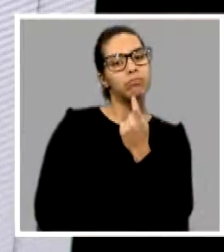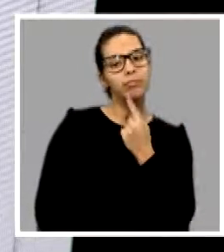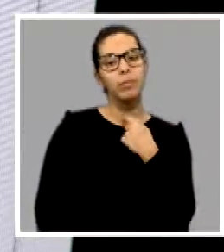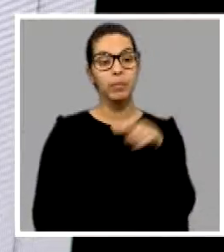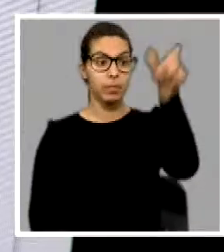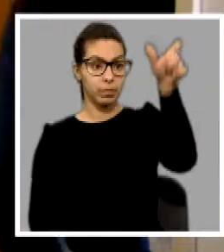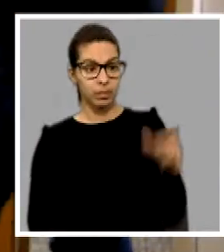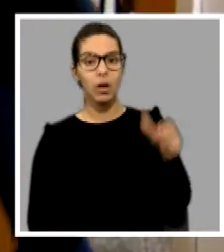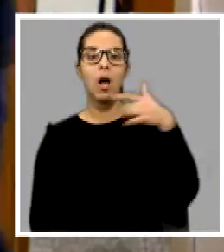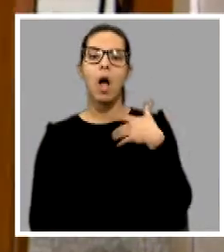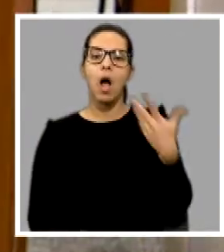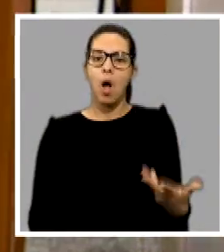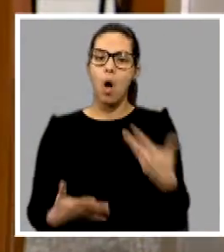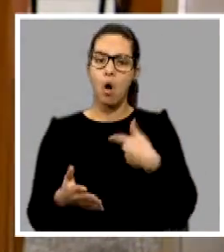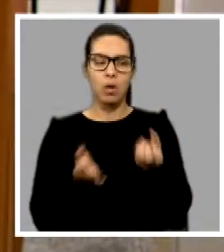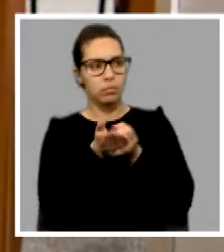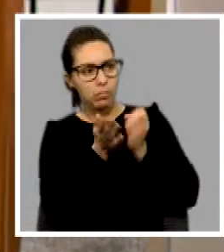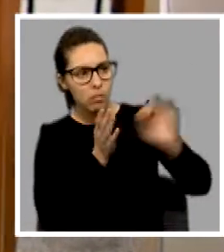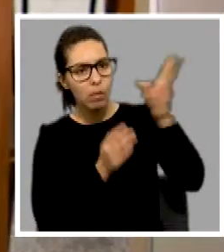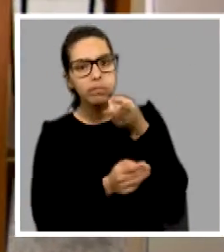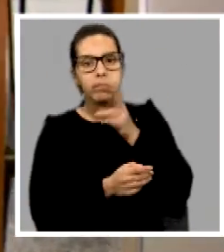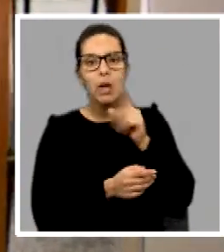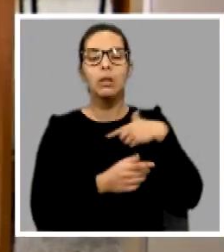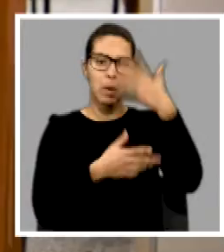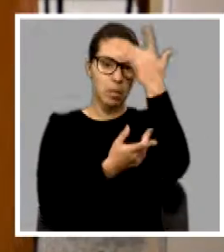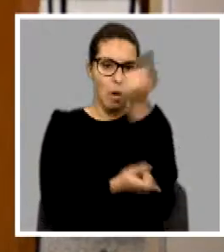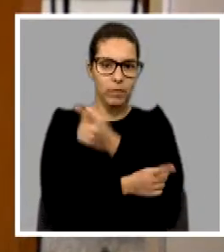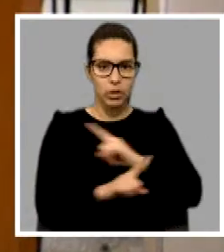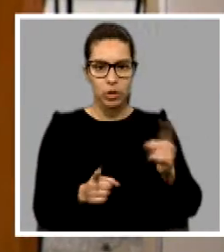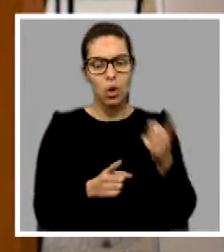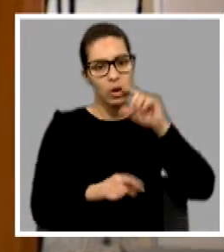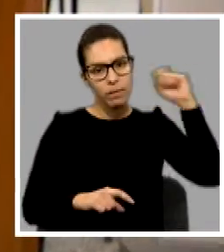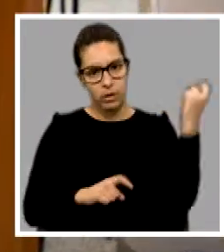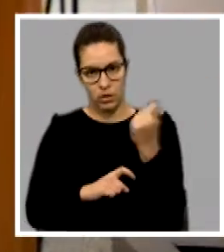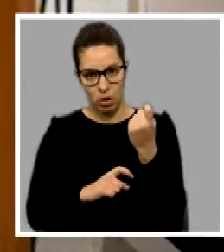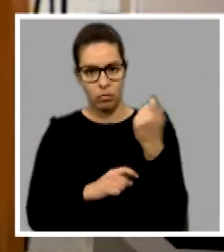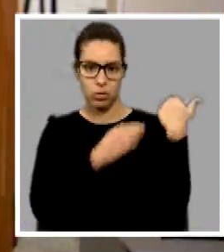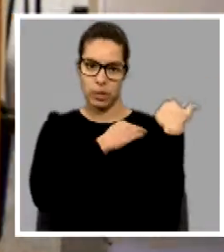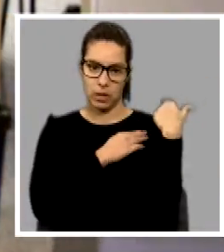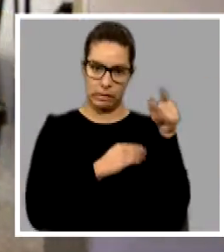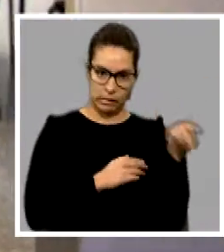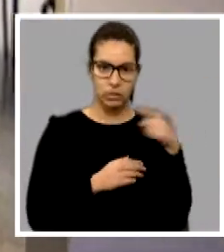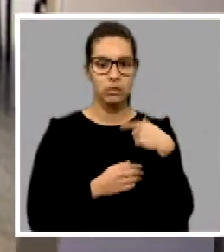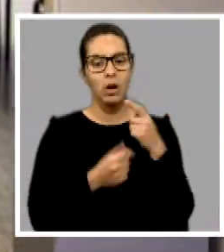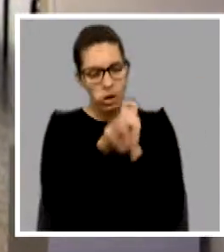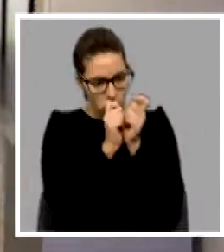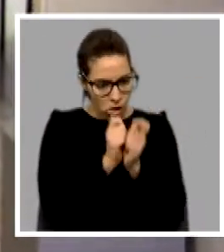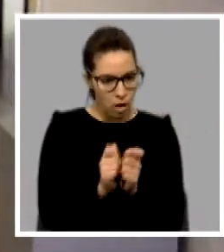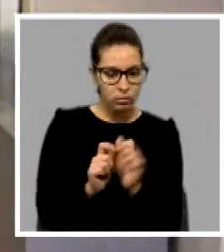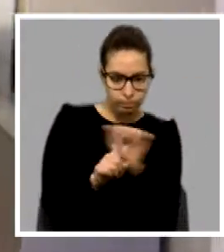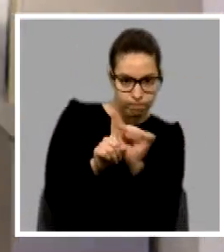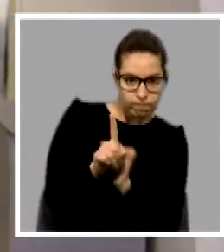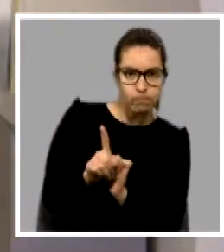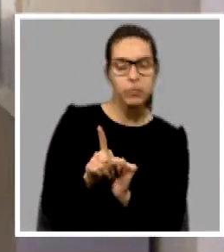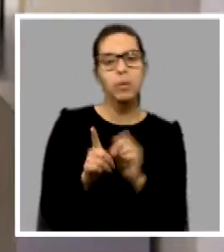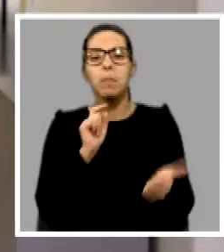questões. Com o guião feito, só nos resta agora enviar para o produtor e para o professor responsável pela revisão. Tem que se ver as